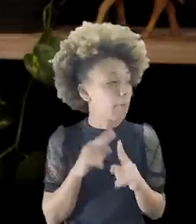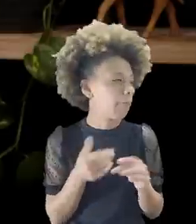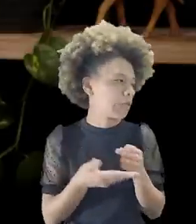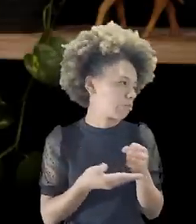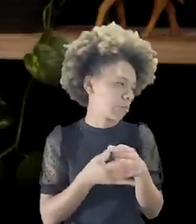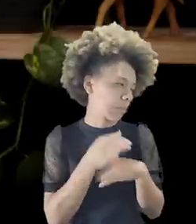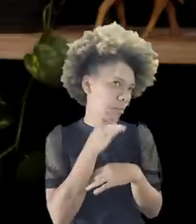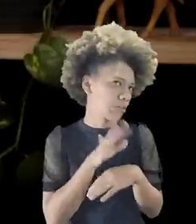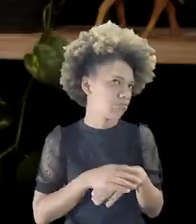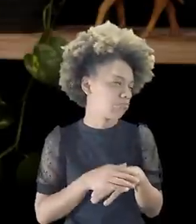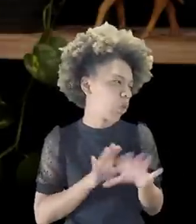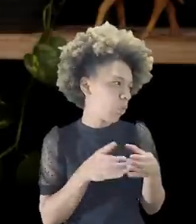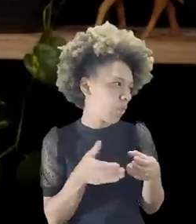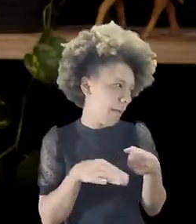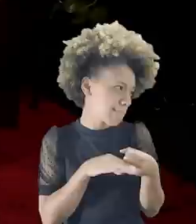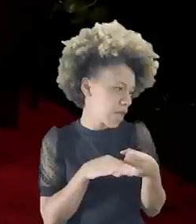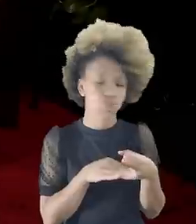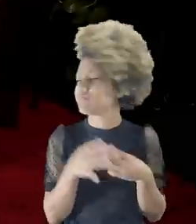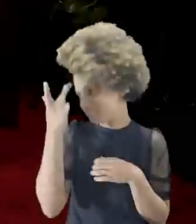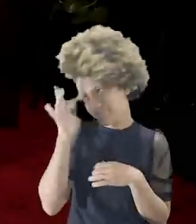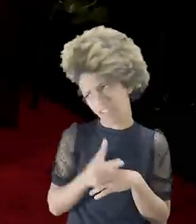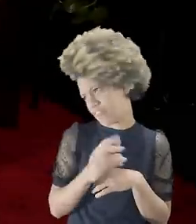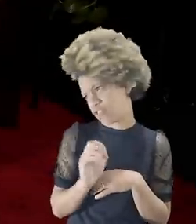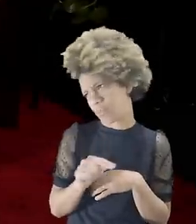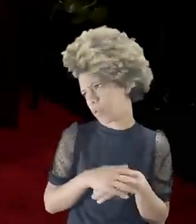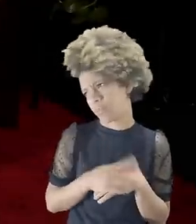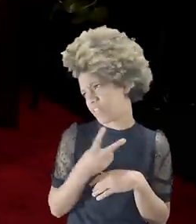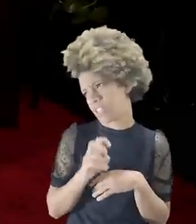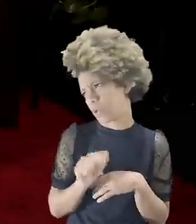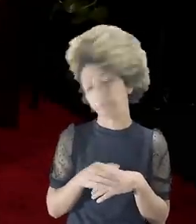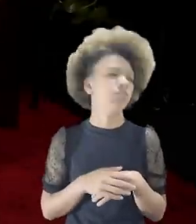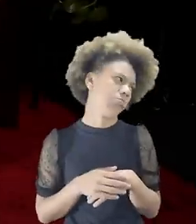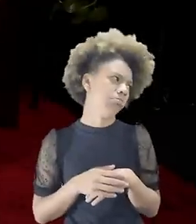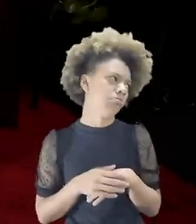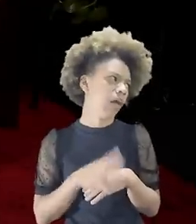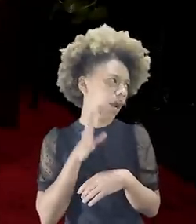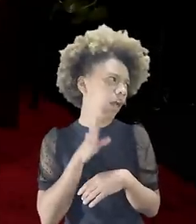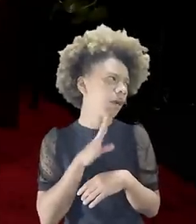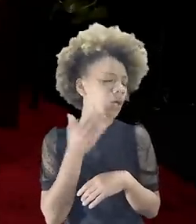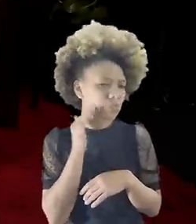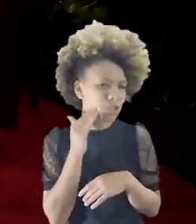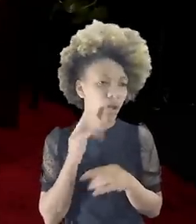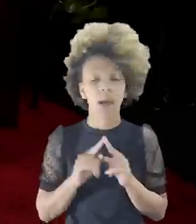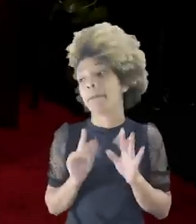um jogador médio ali do time médio sei lá 20.000 25.000 é